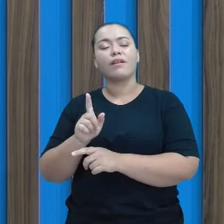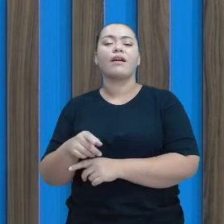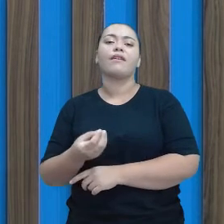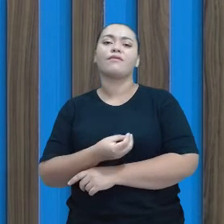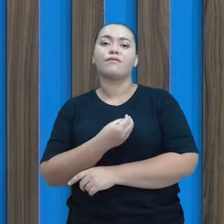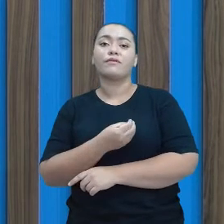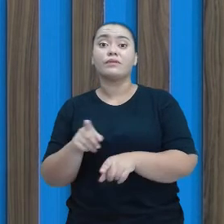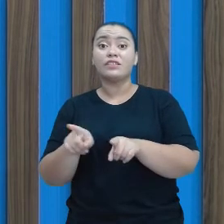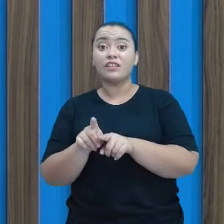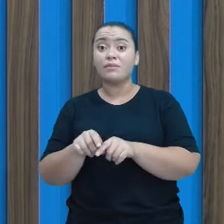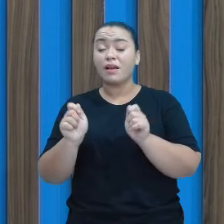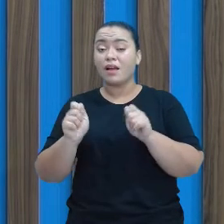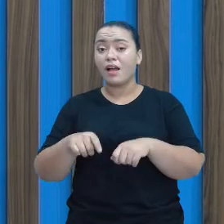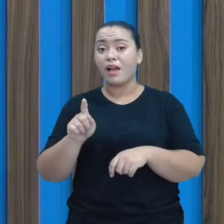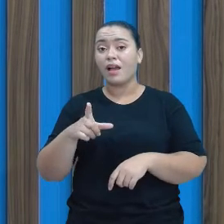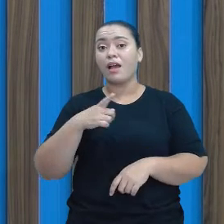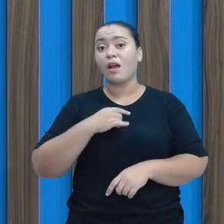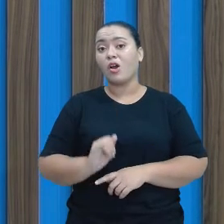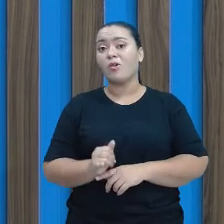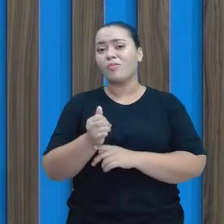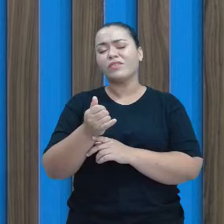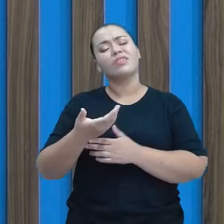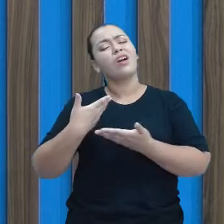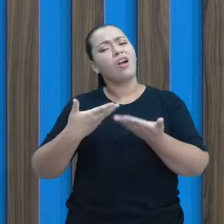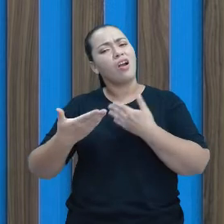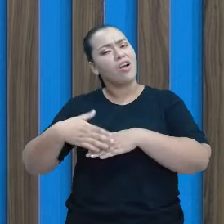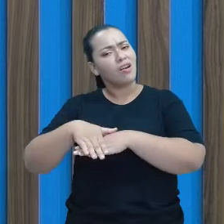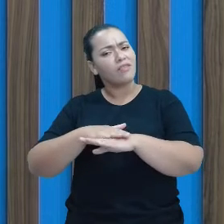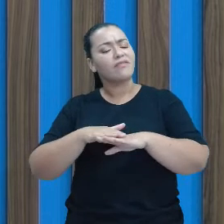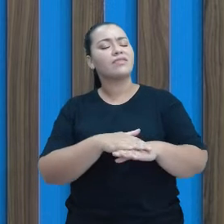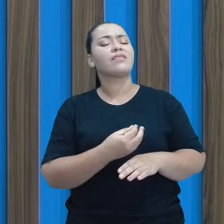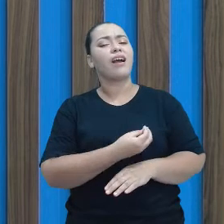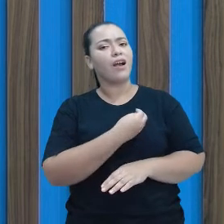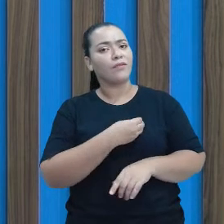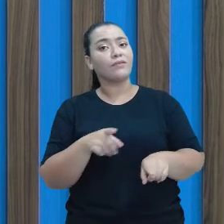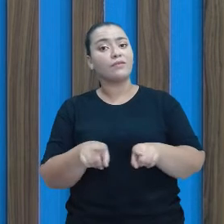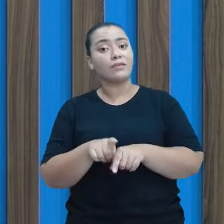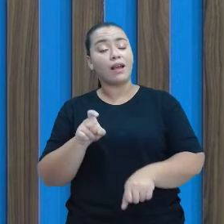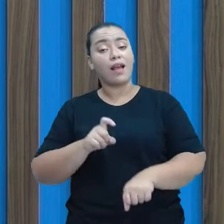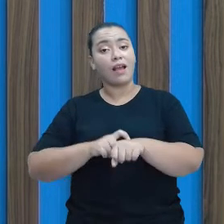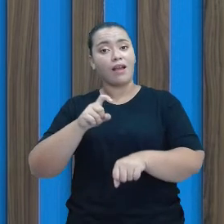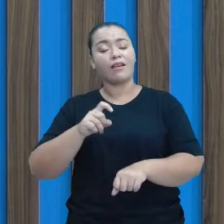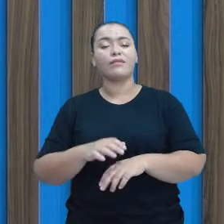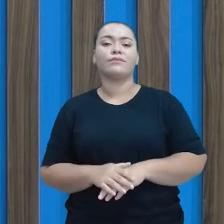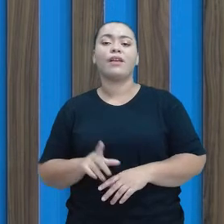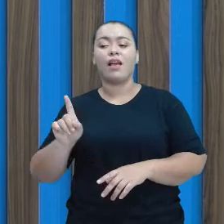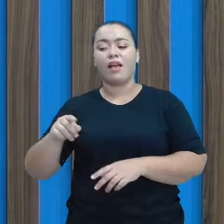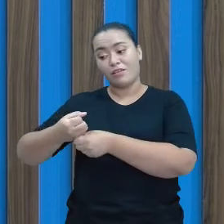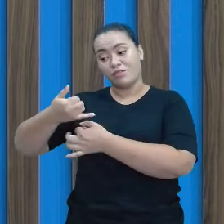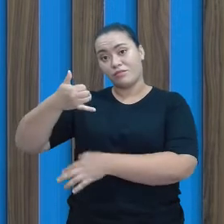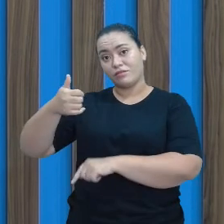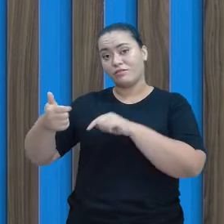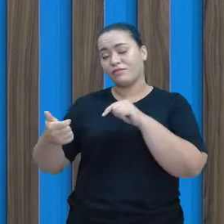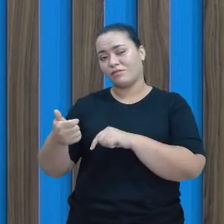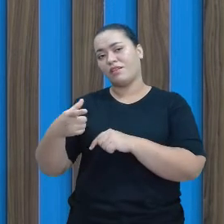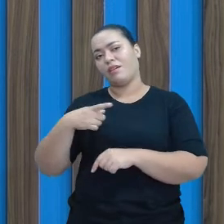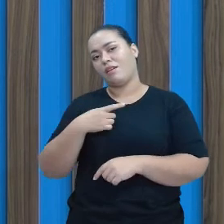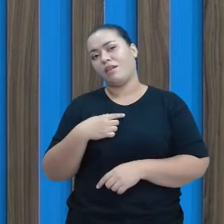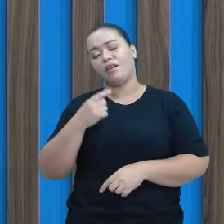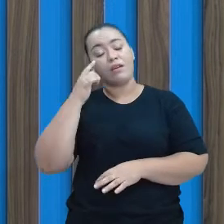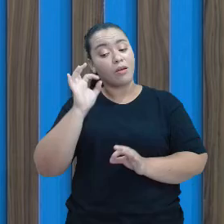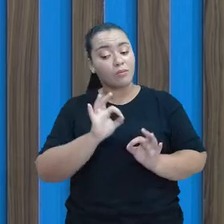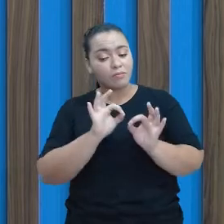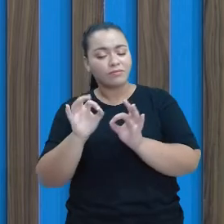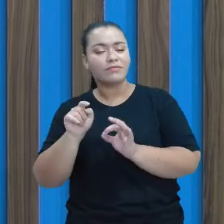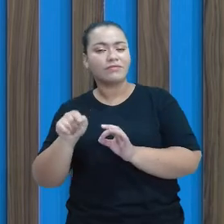tem a oportunidade aqui de falar com a gente, certo? Ao vivo também aqui em tempo real, através do chat, e eu estou de olho aqui nos comentários de vocês,